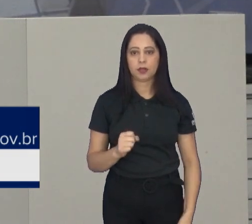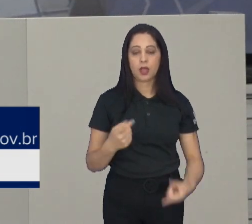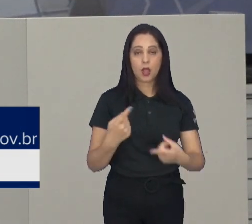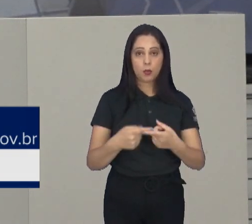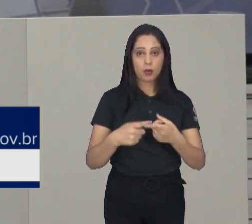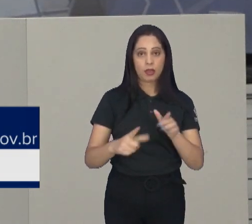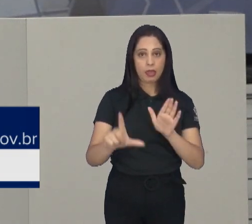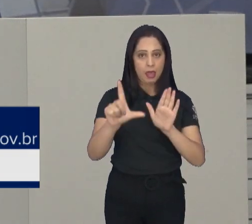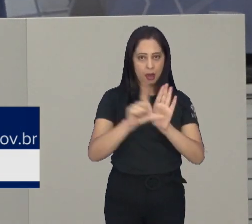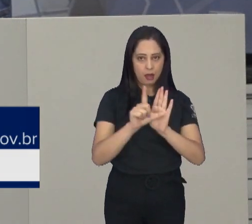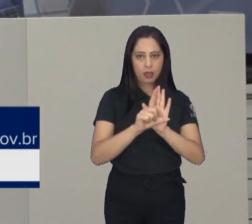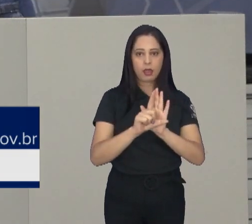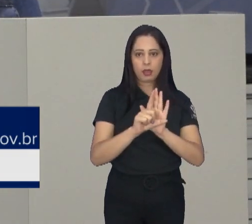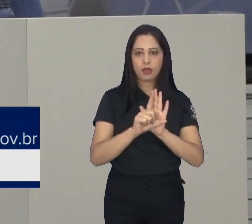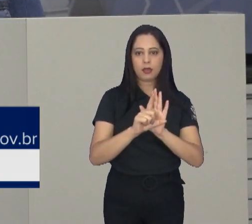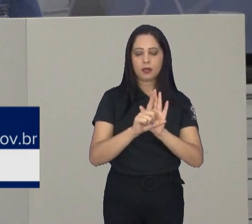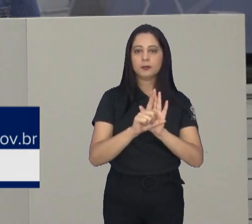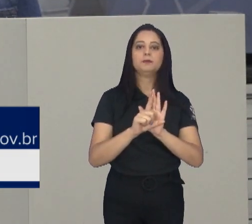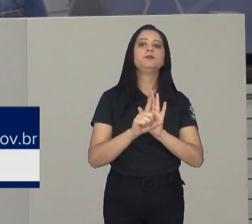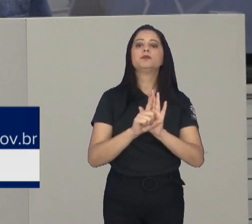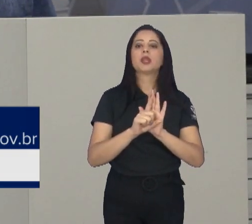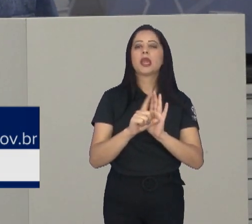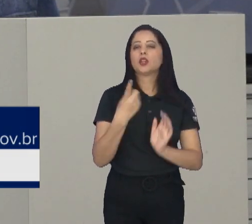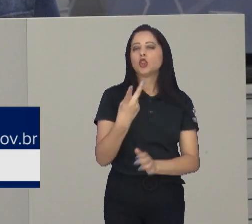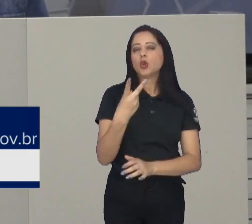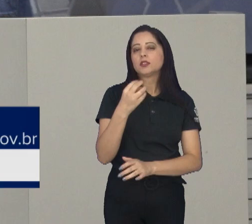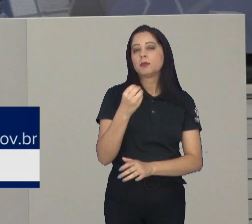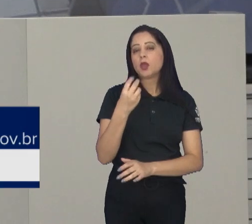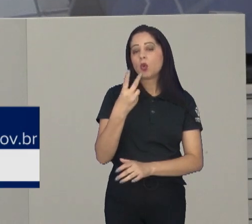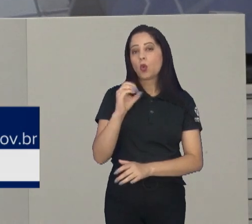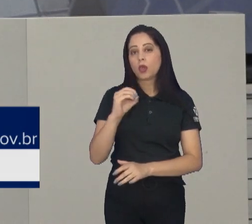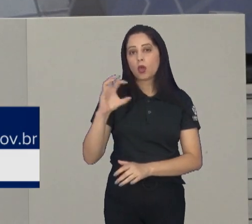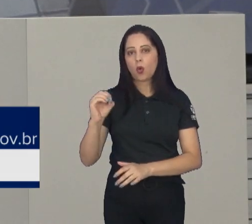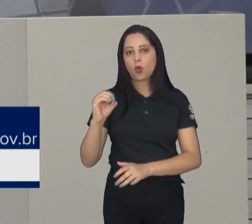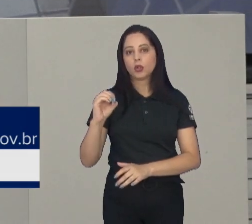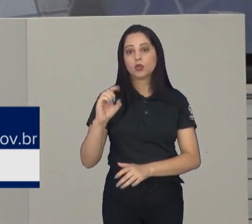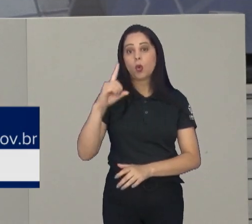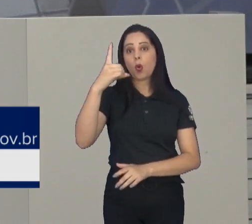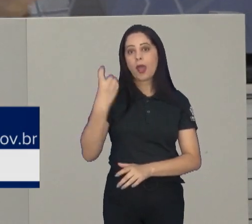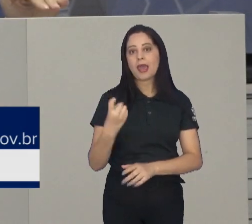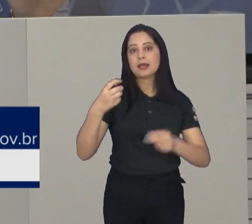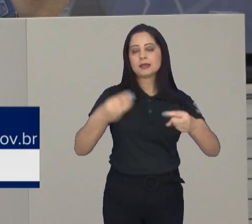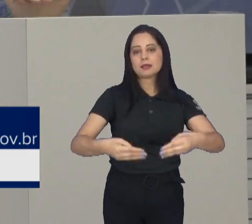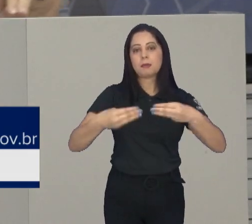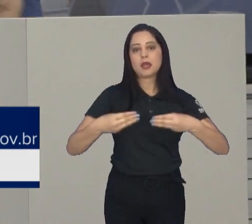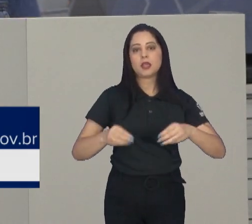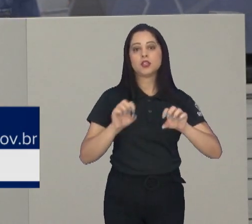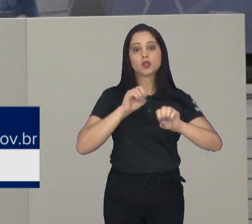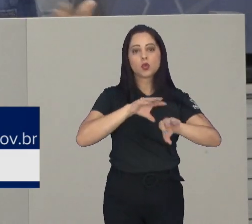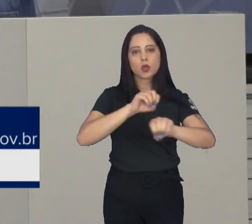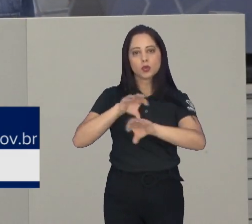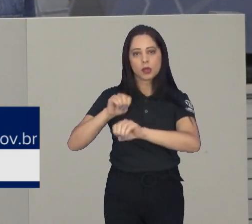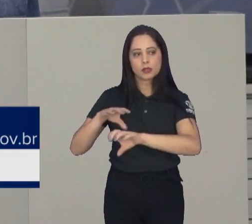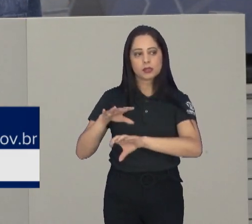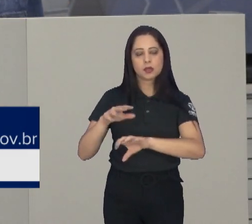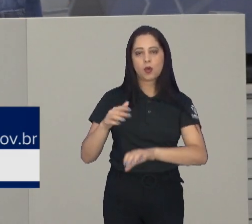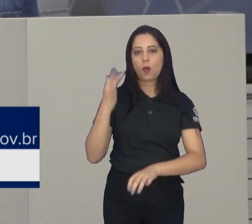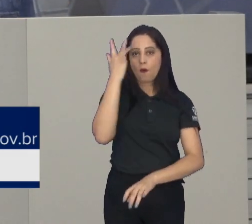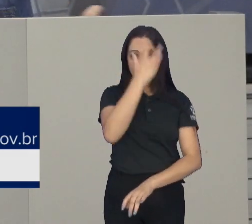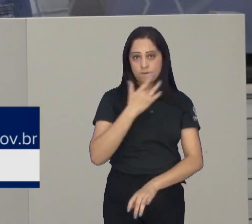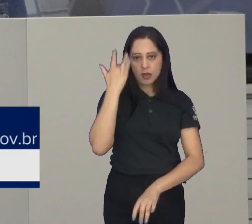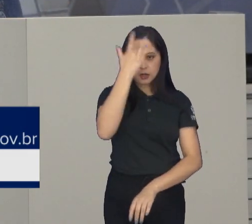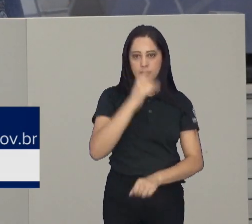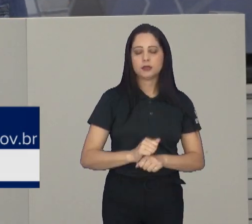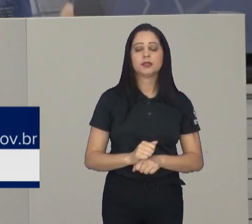Fernando Haddad, que era ministro do governo Lula, em 2008, exatamente para valorizar, dar o mínimo aos professores